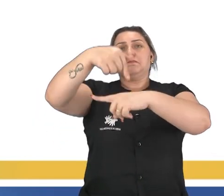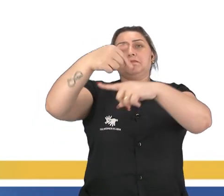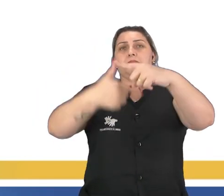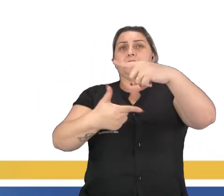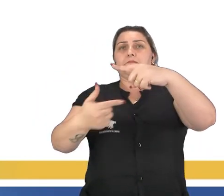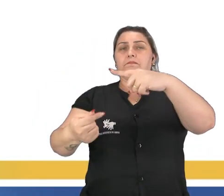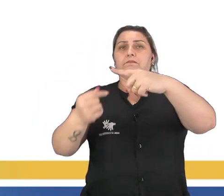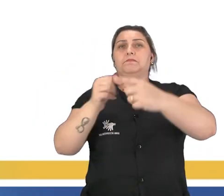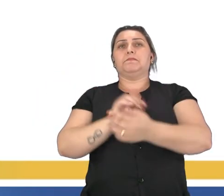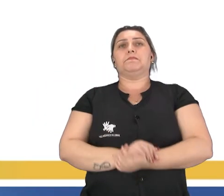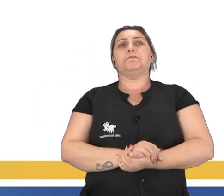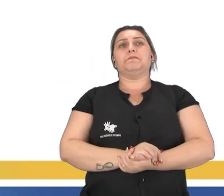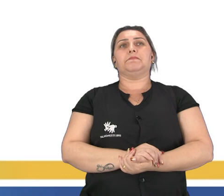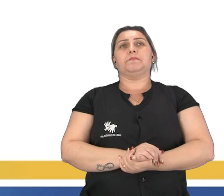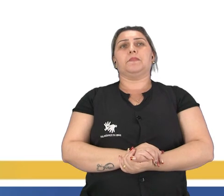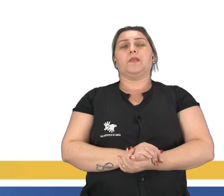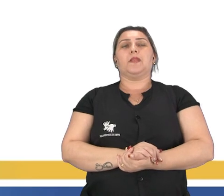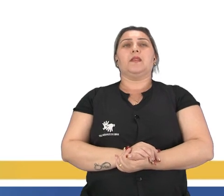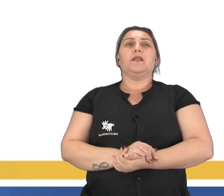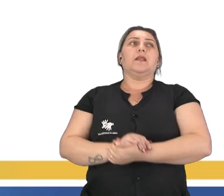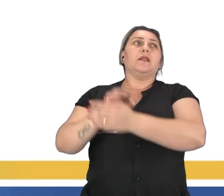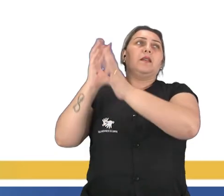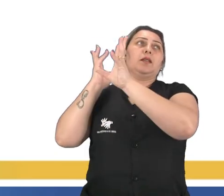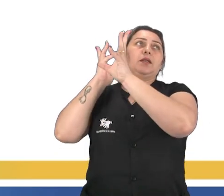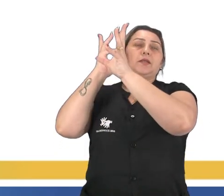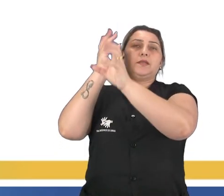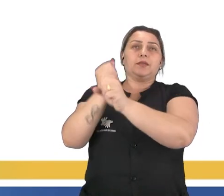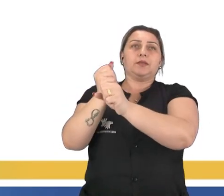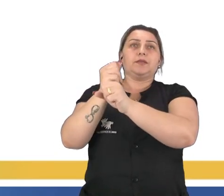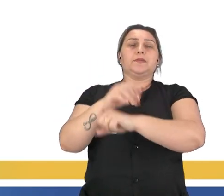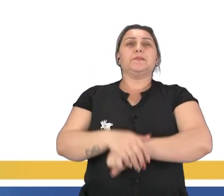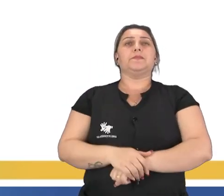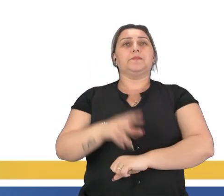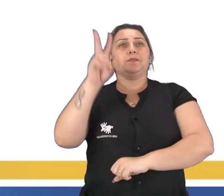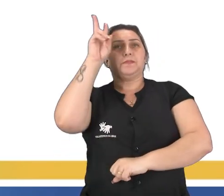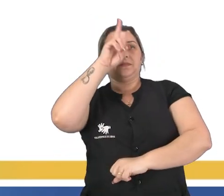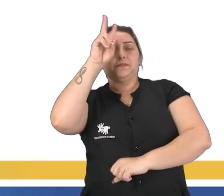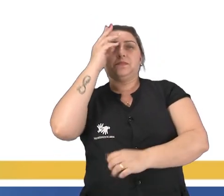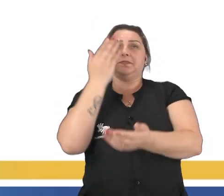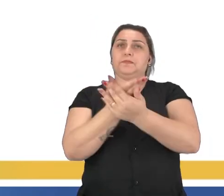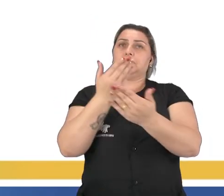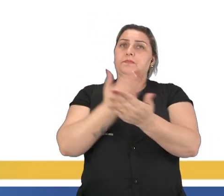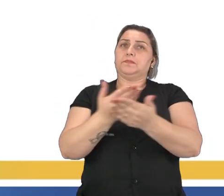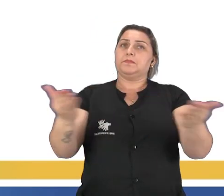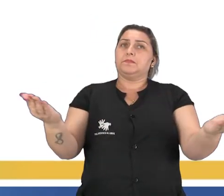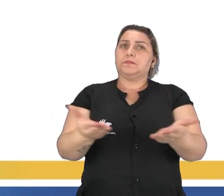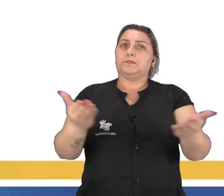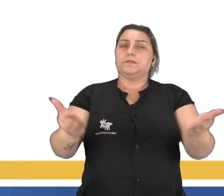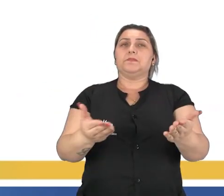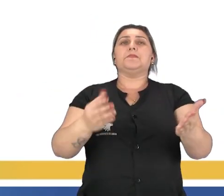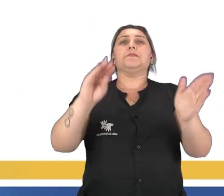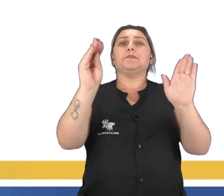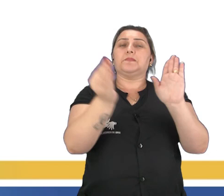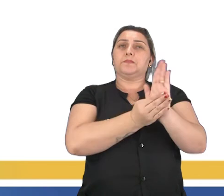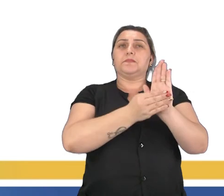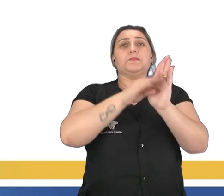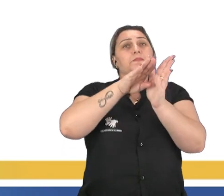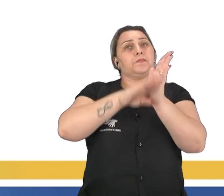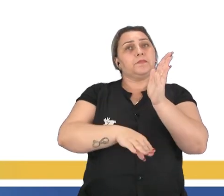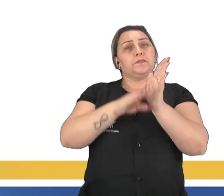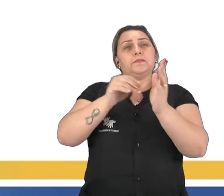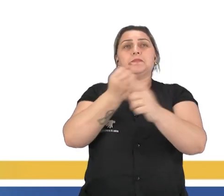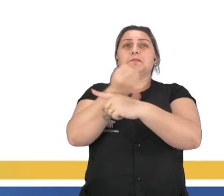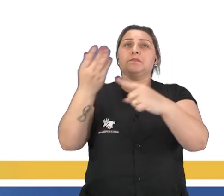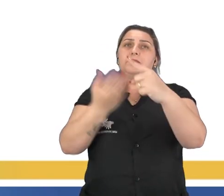7 sobre 20 avos. Bom, lembre-se que na aula de hoje aprendemos que para adicionar ou para